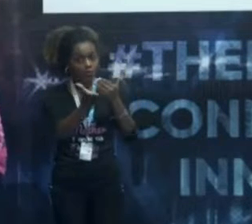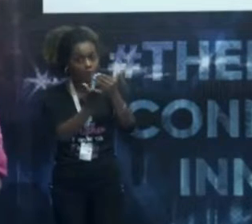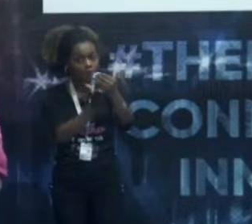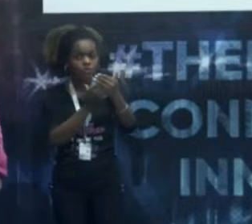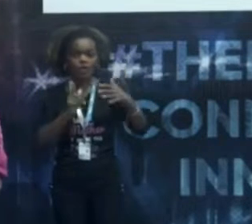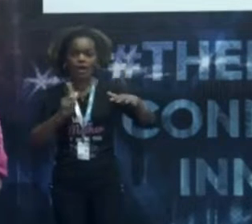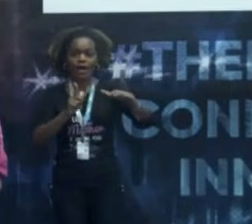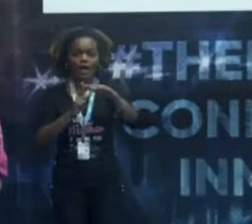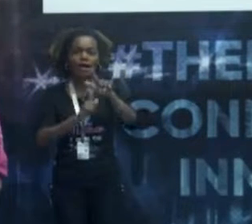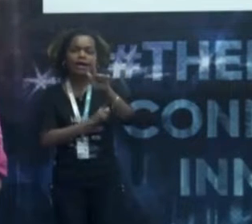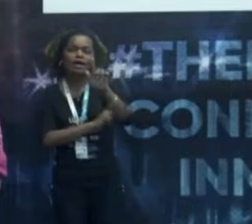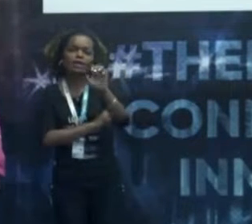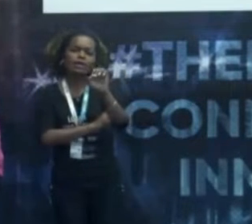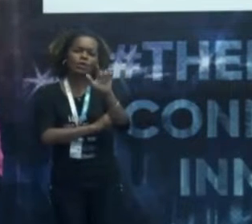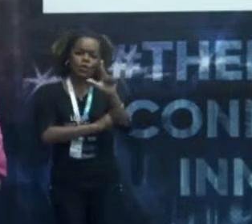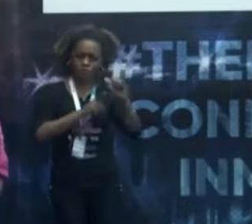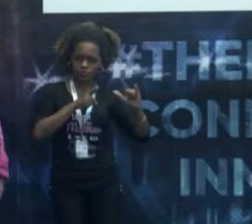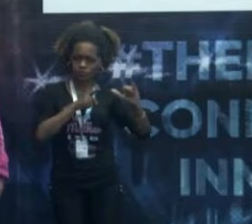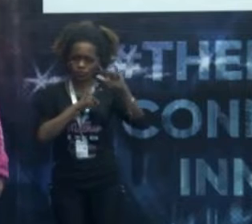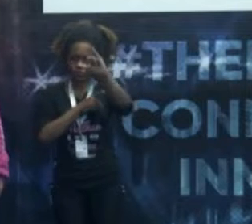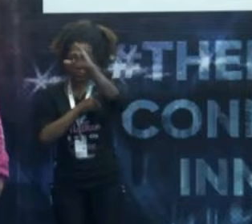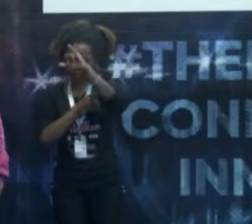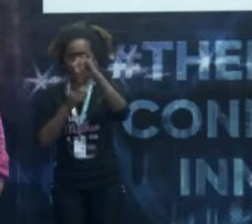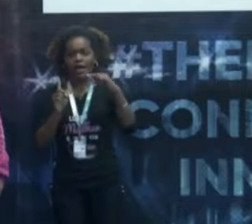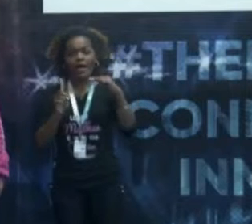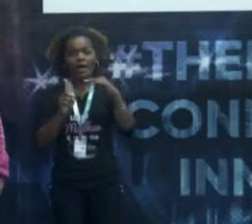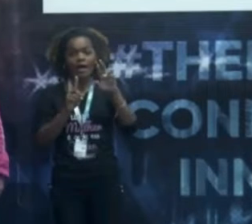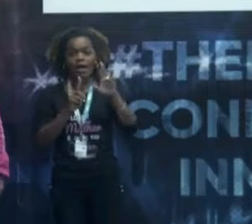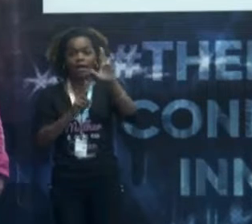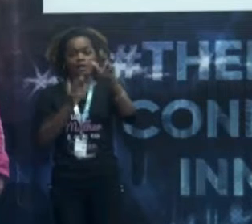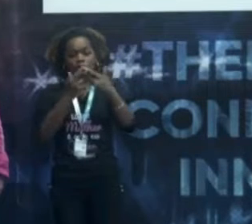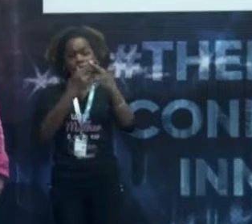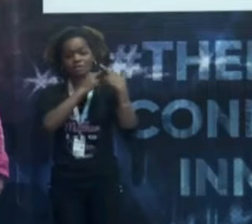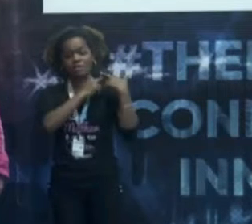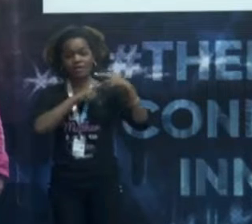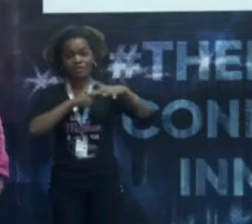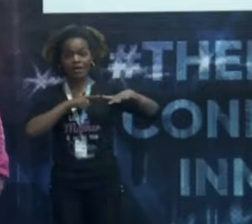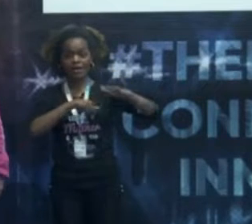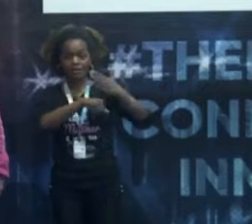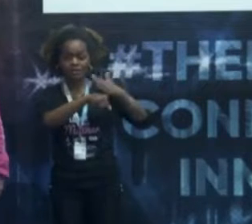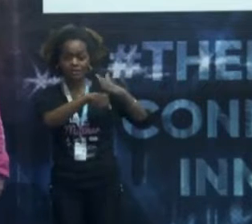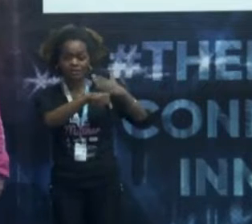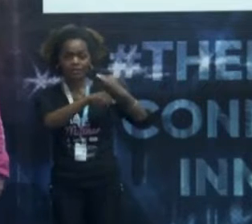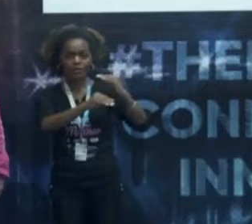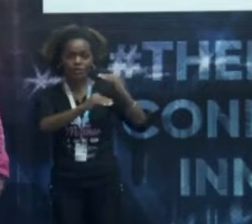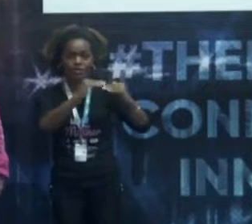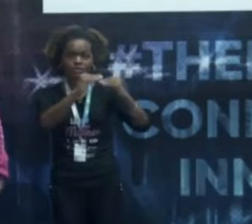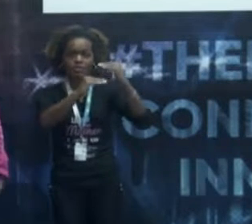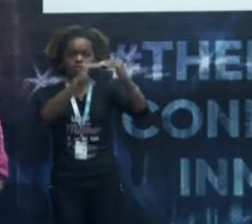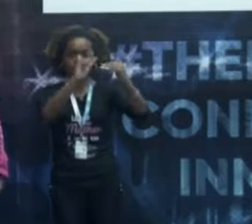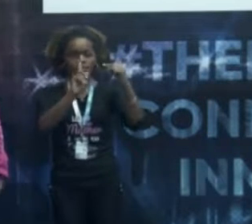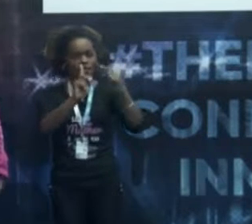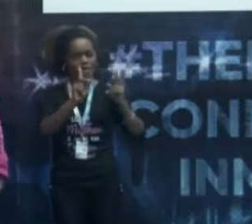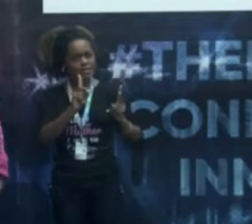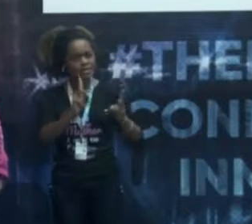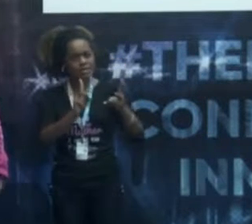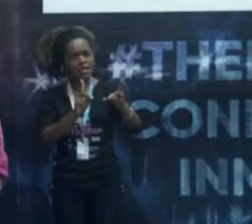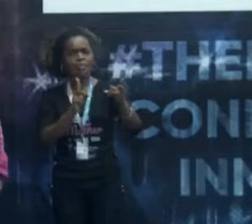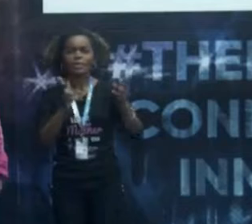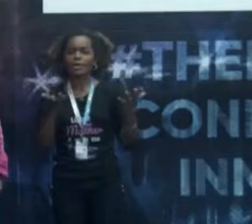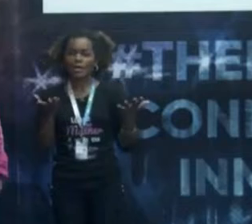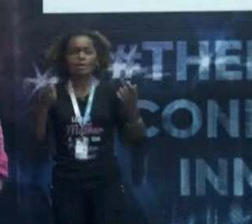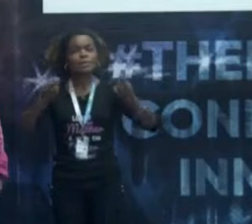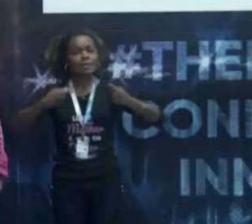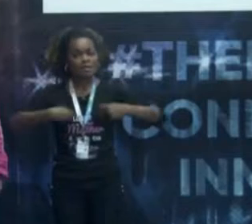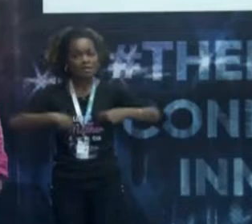Gol Linhas Aéreas, e lá eu era da parte de treinamento e desenvolvimento, então, desde sempre, a gente precisa treinar,